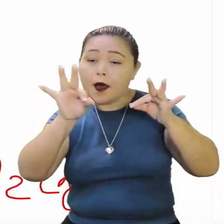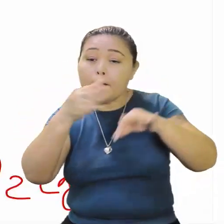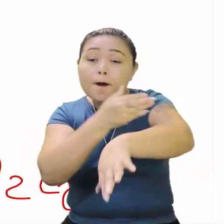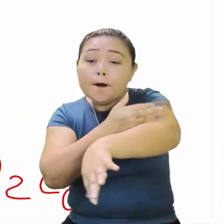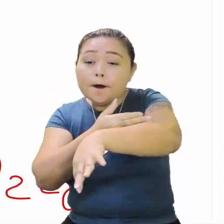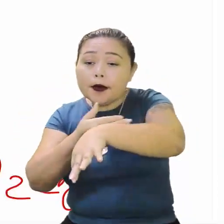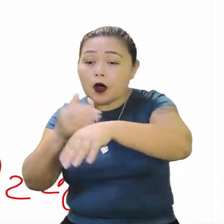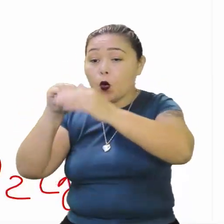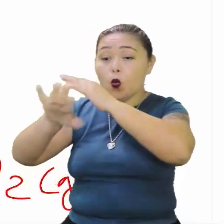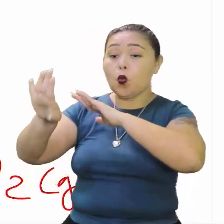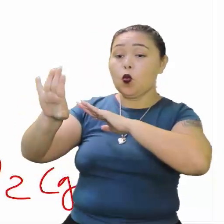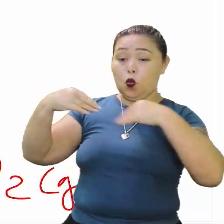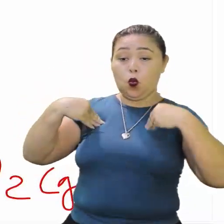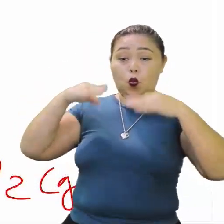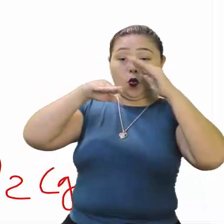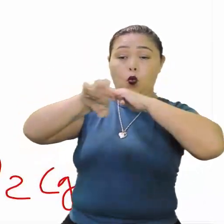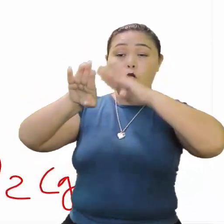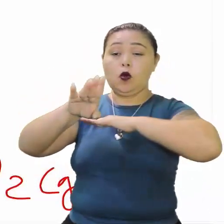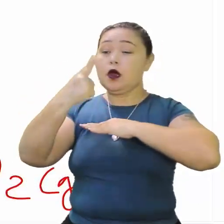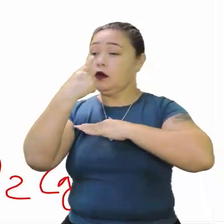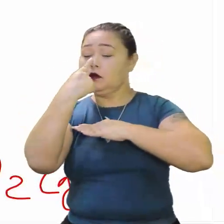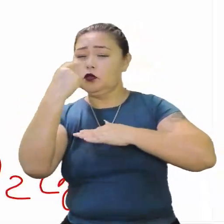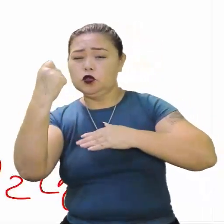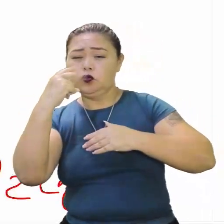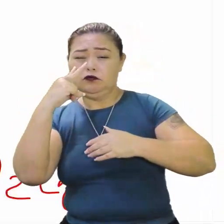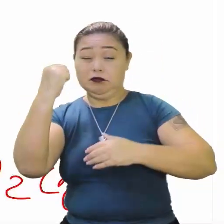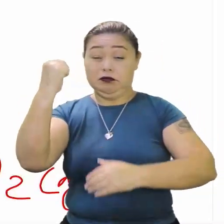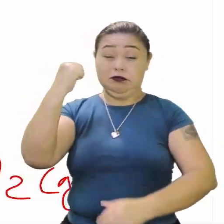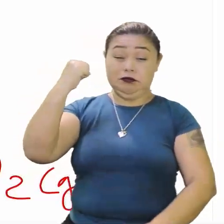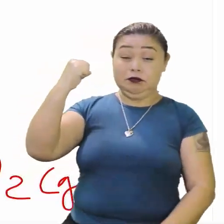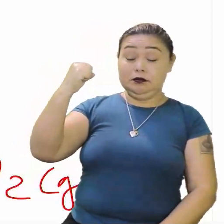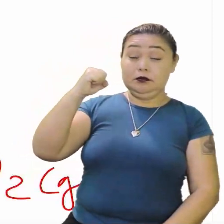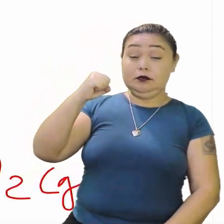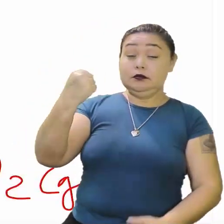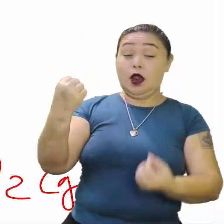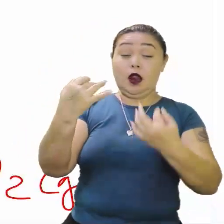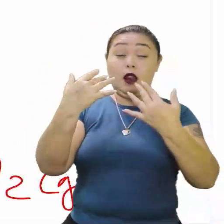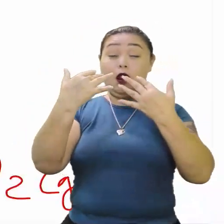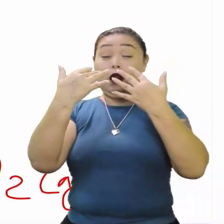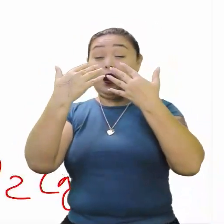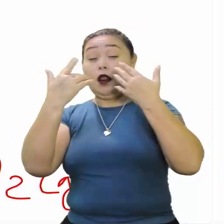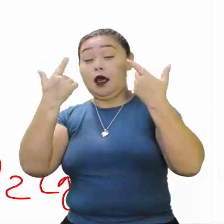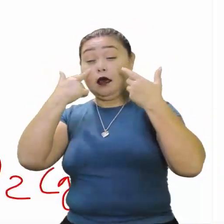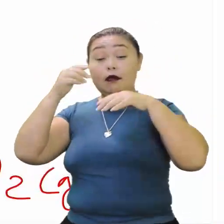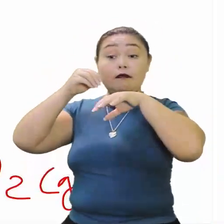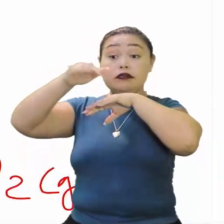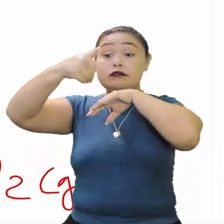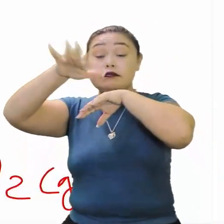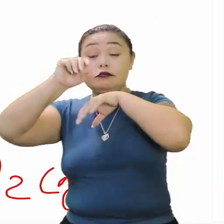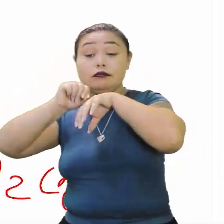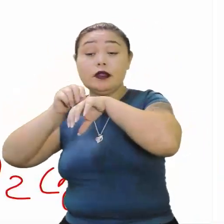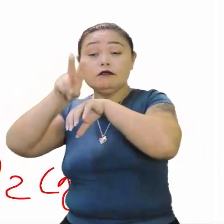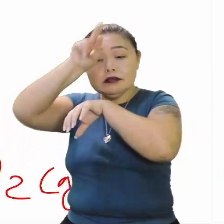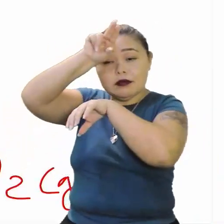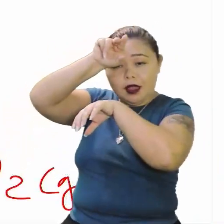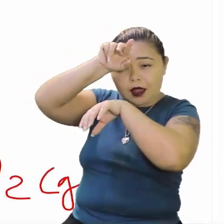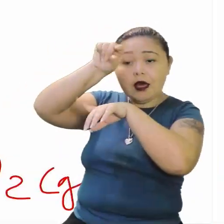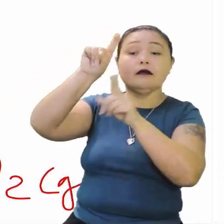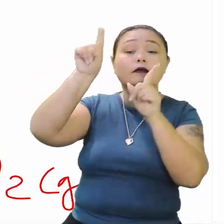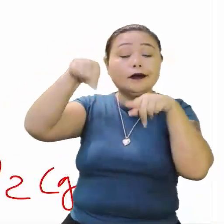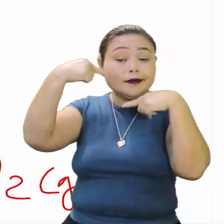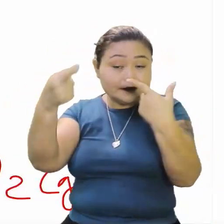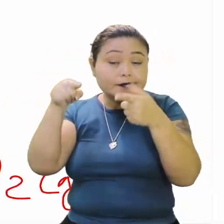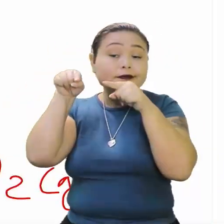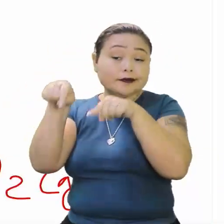no guarda-roupa para aquele cheiro forte de naftalina, ela espanta a barata. Então lembre que